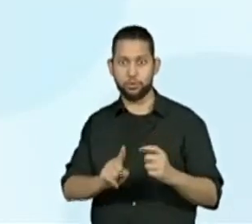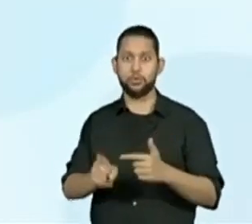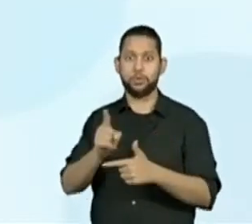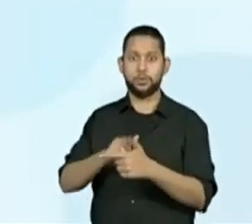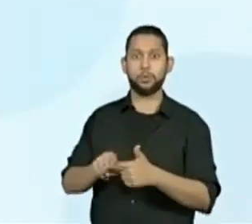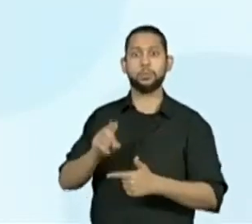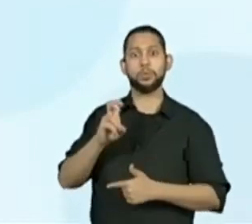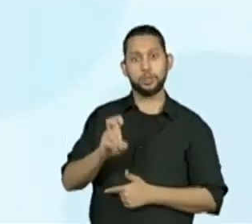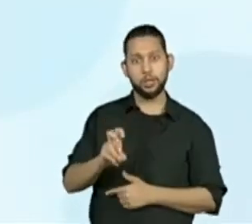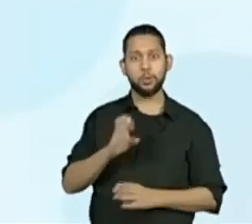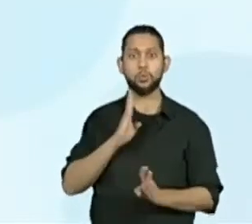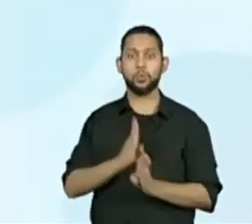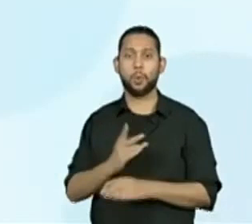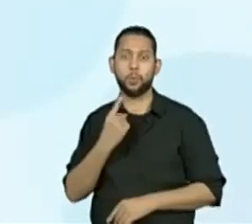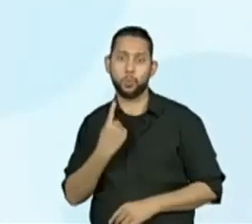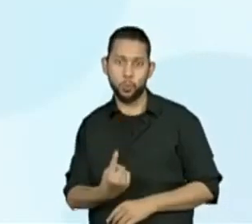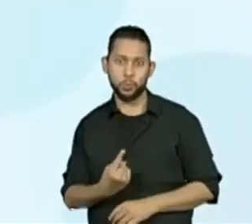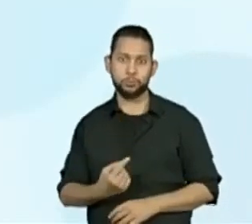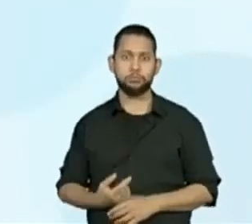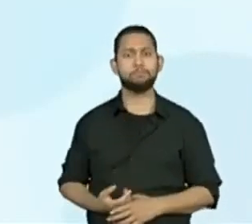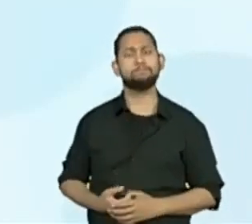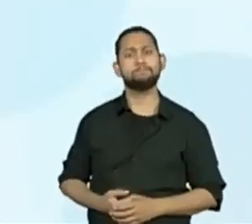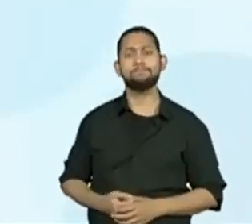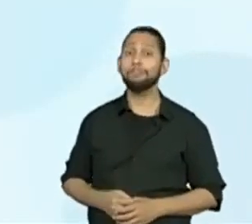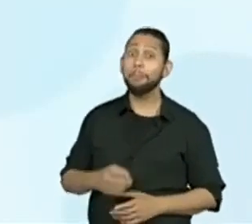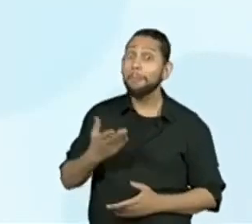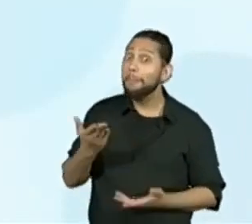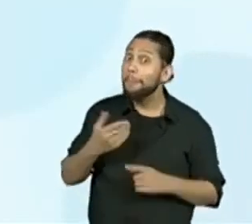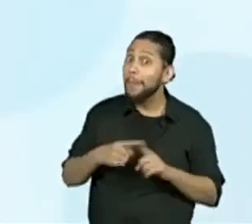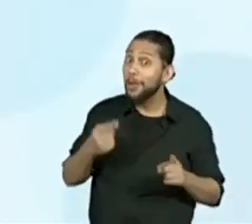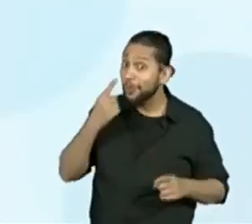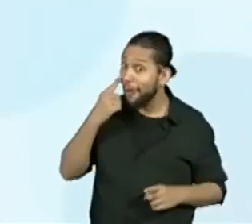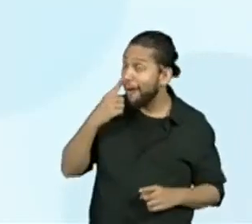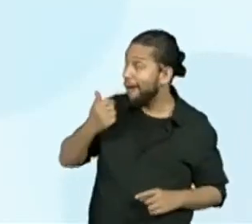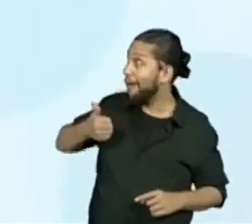1kg como que a gente pode fazer